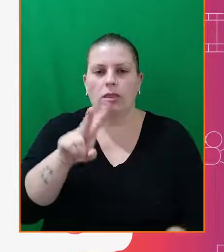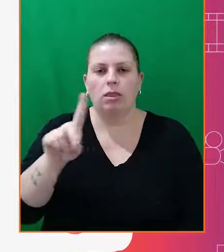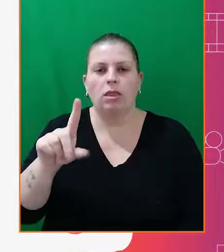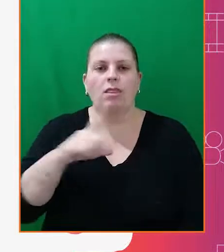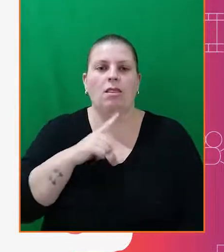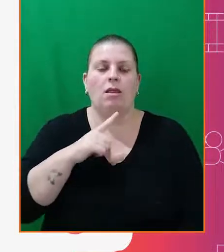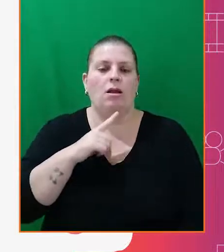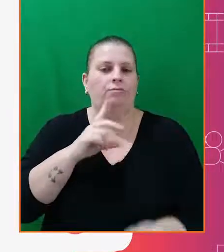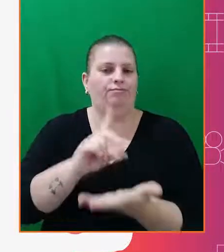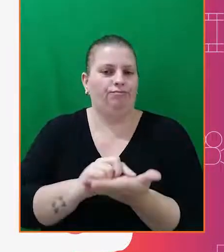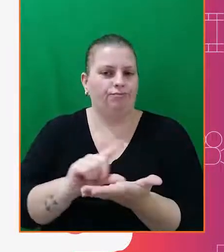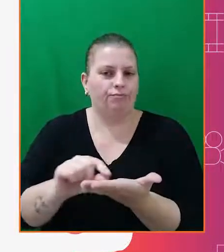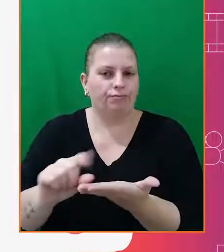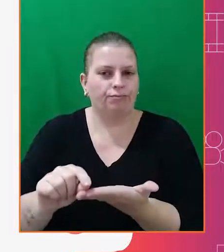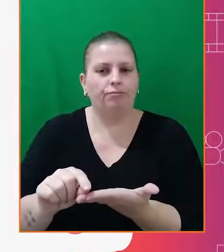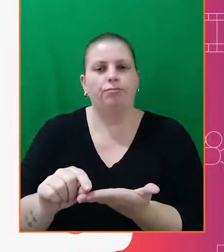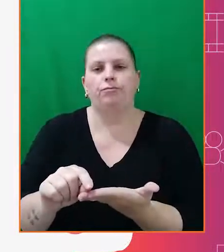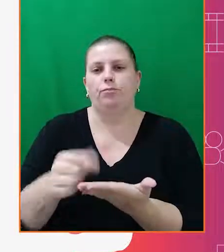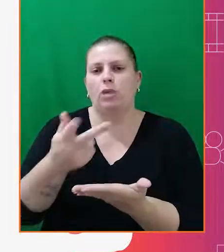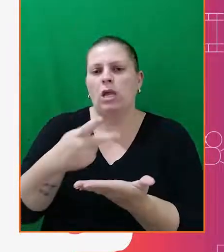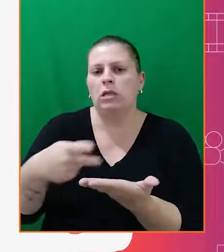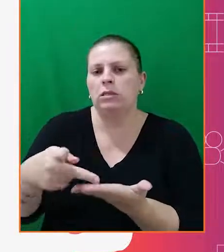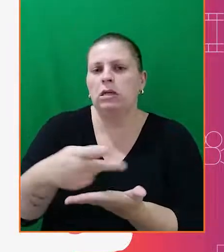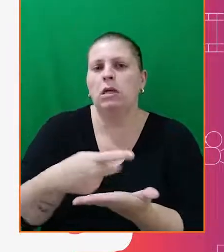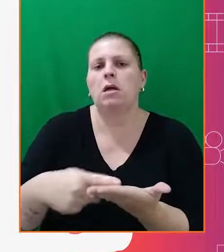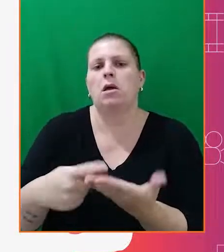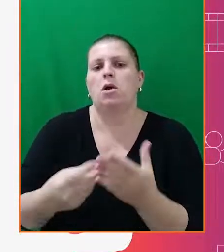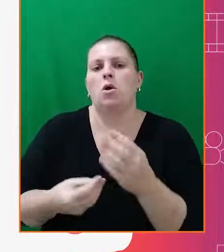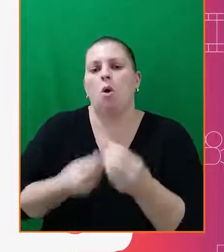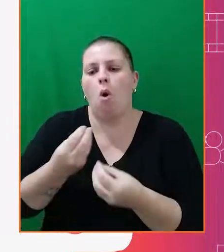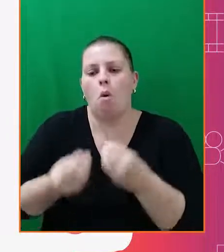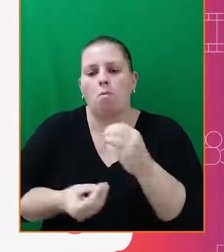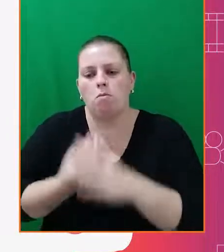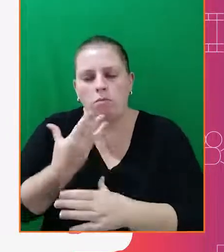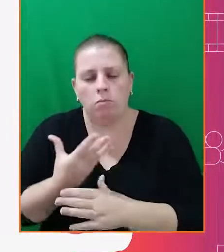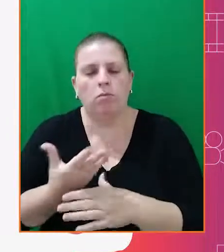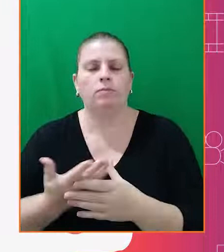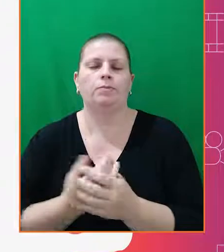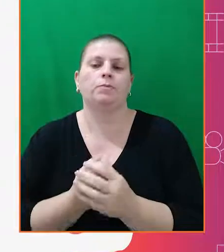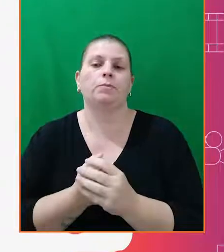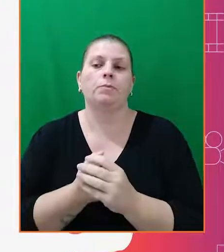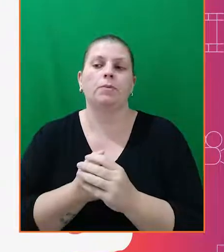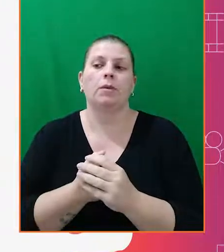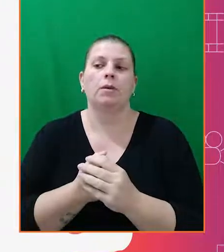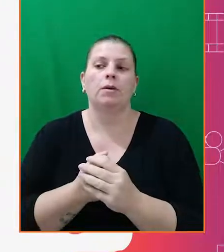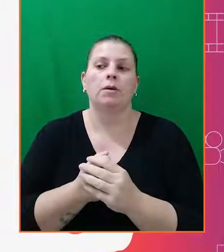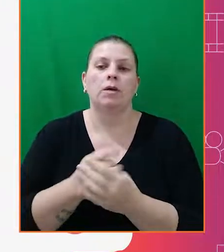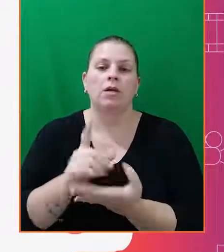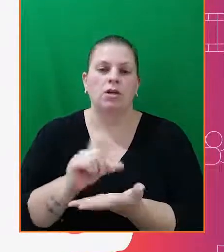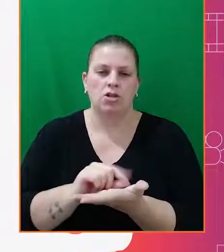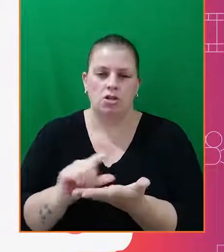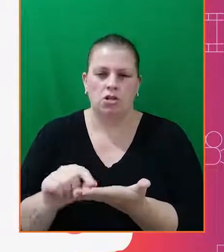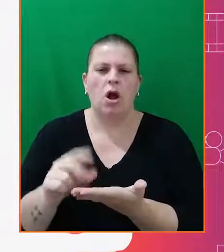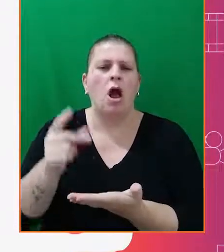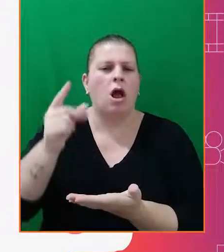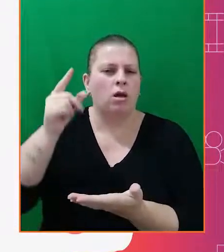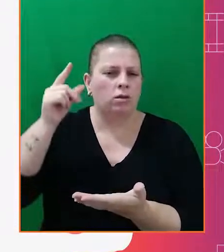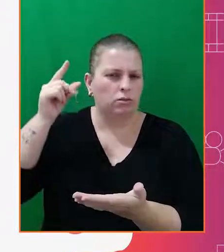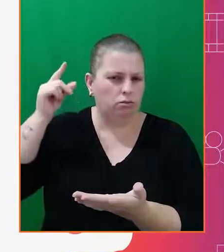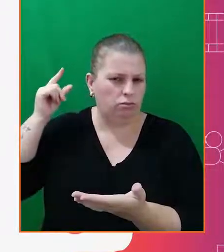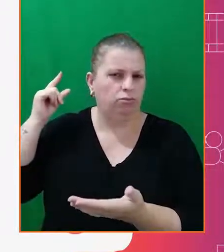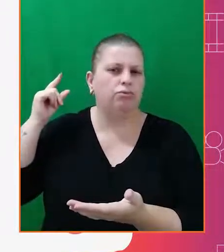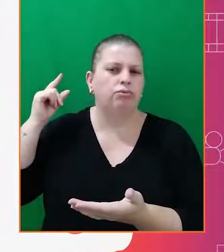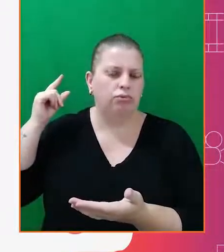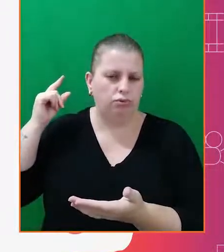tem algum processo digital, seja no próprio desenho, na composição ou na produção em si. A animação digital é bem